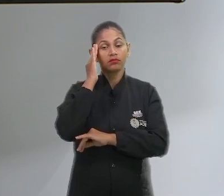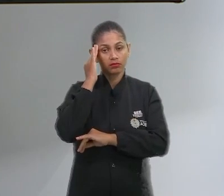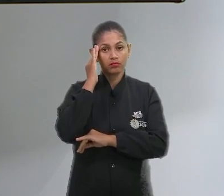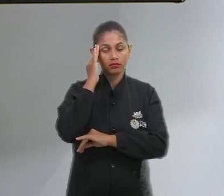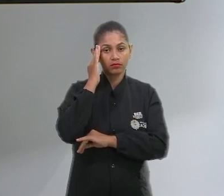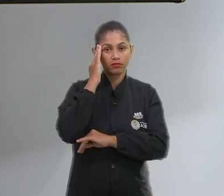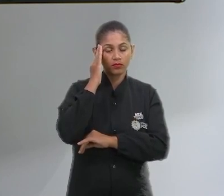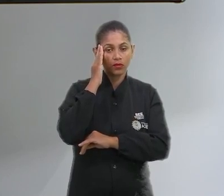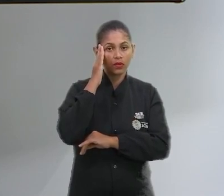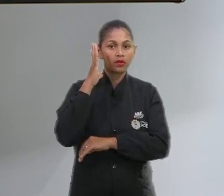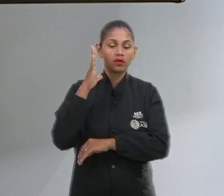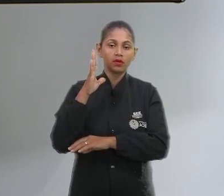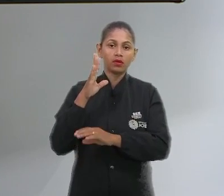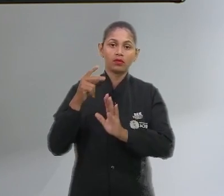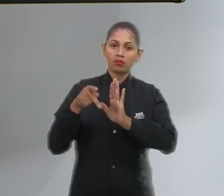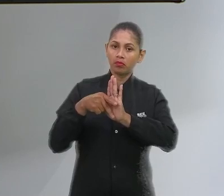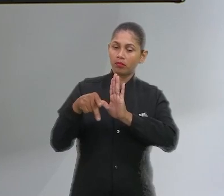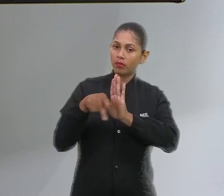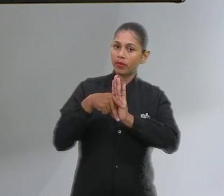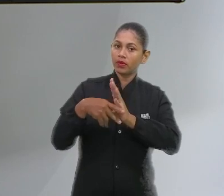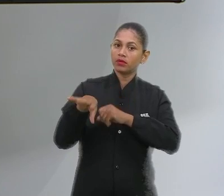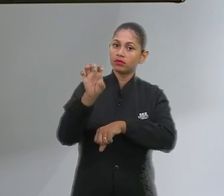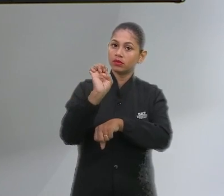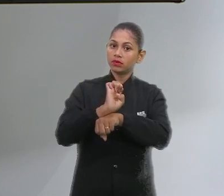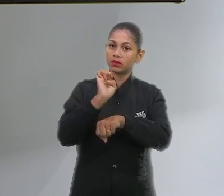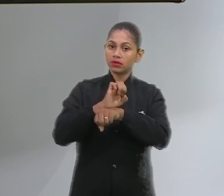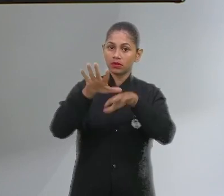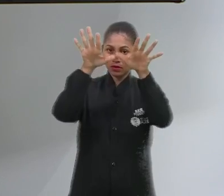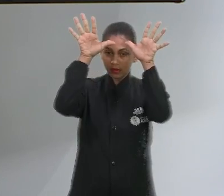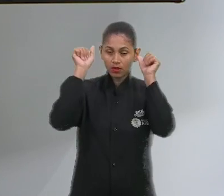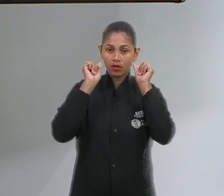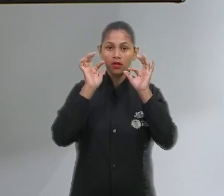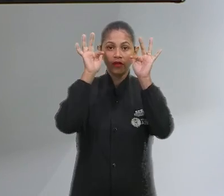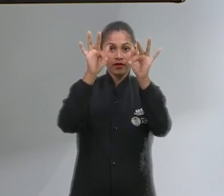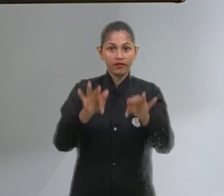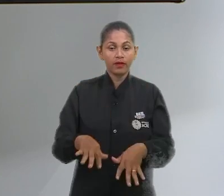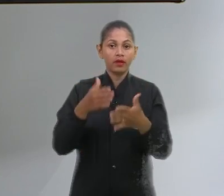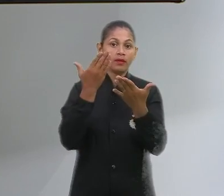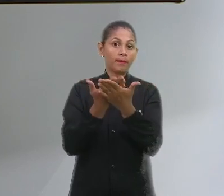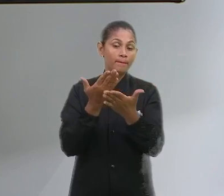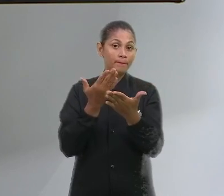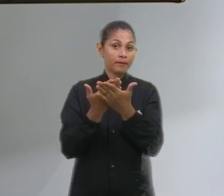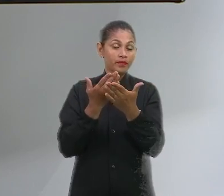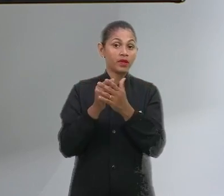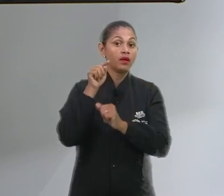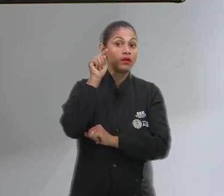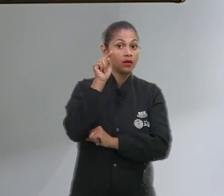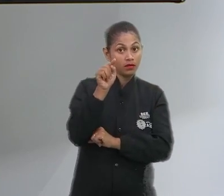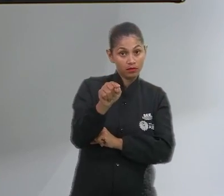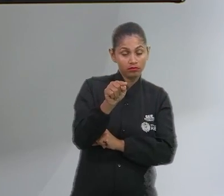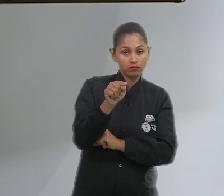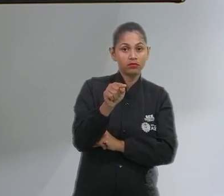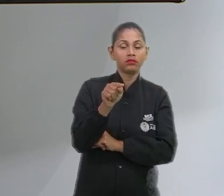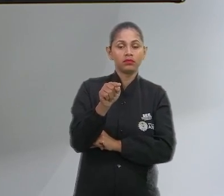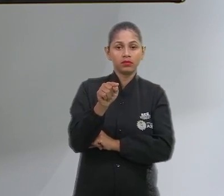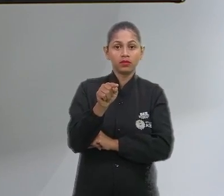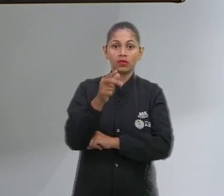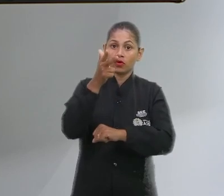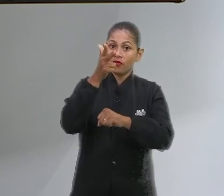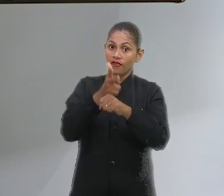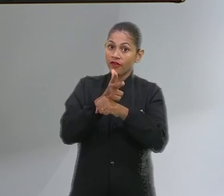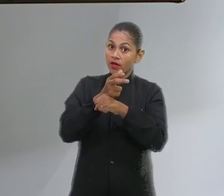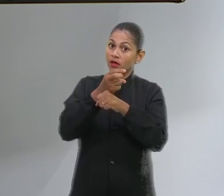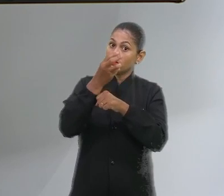do nosso estado do Acre. Eu finalizo esta videoaula e não deixe de conferir o vídeo